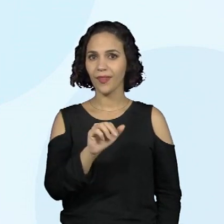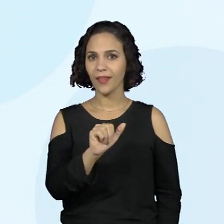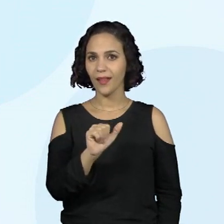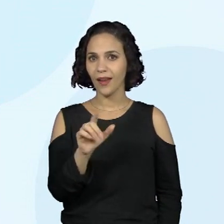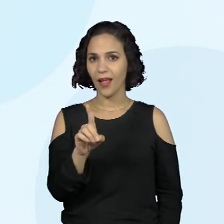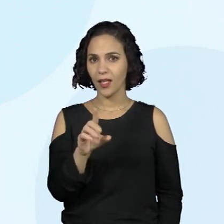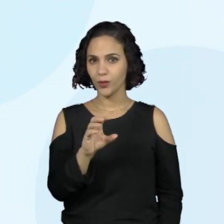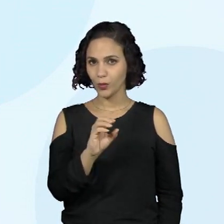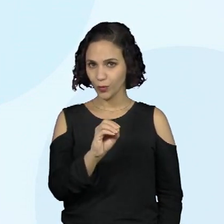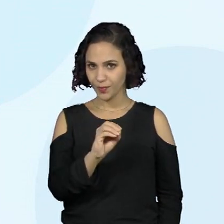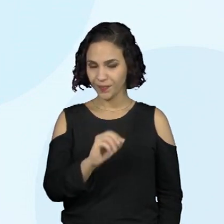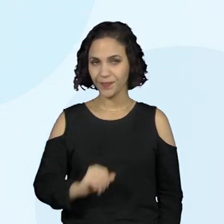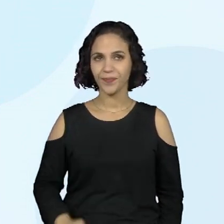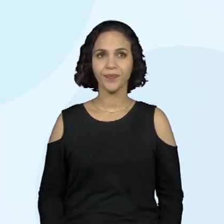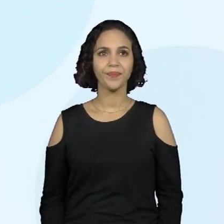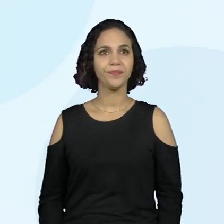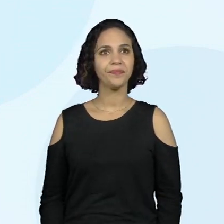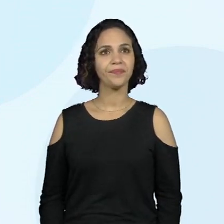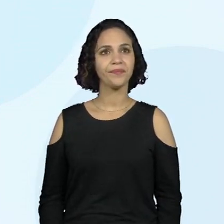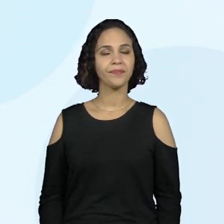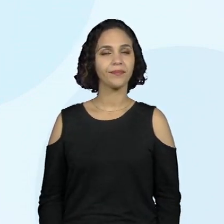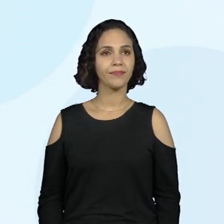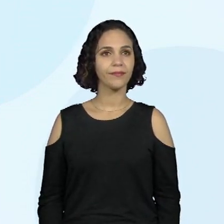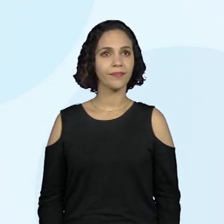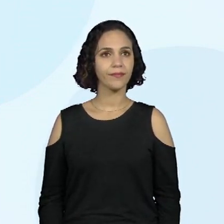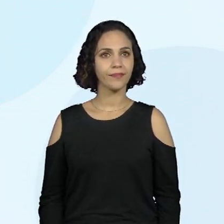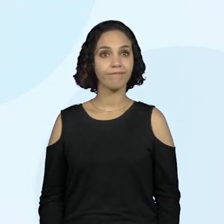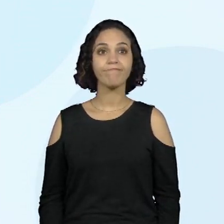Temos aí um quadrado.